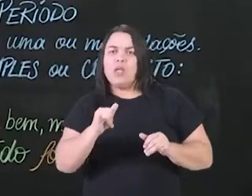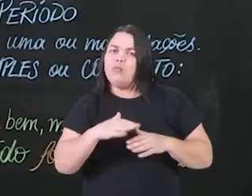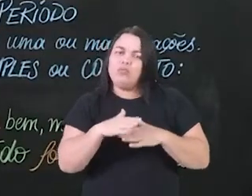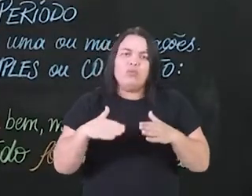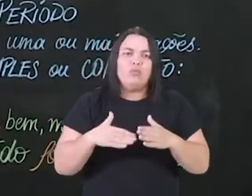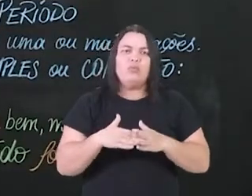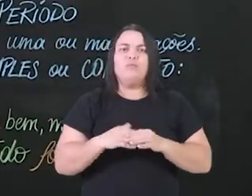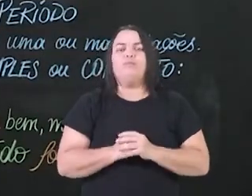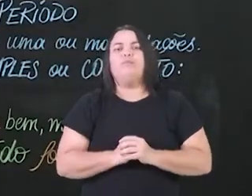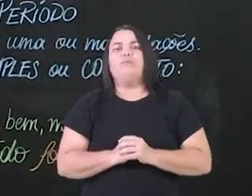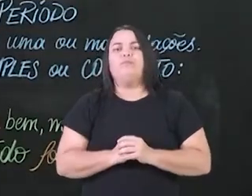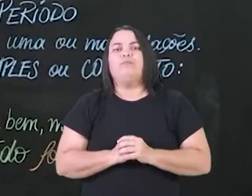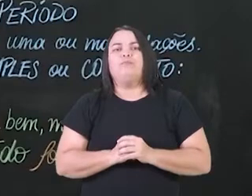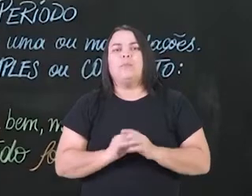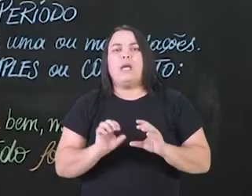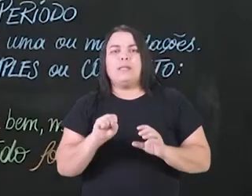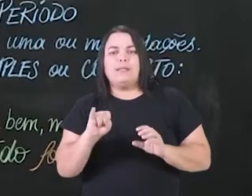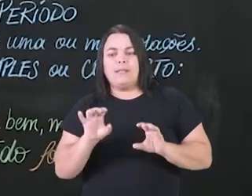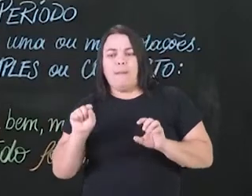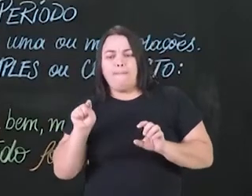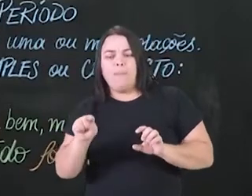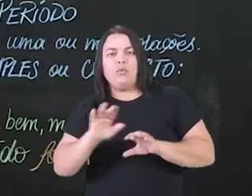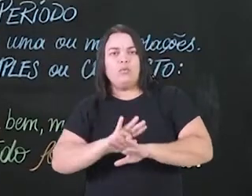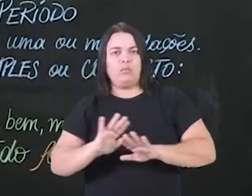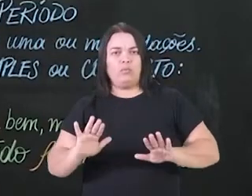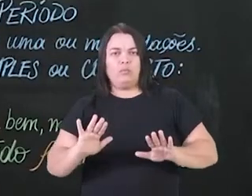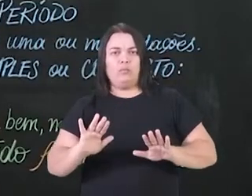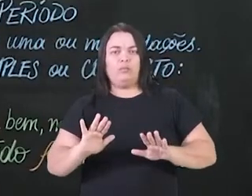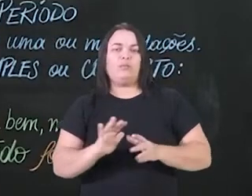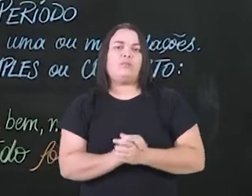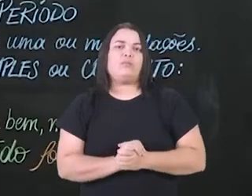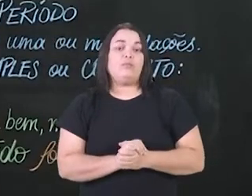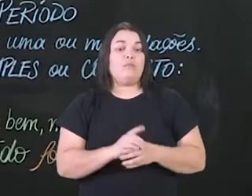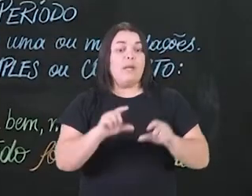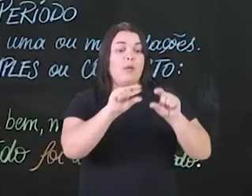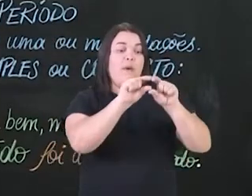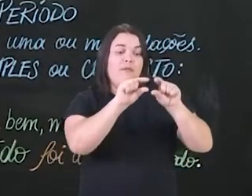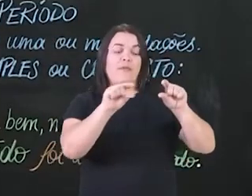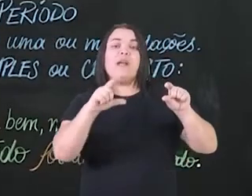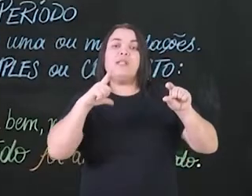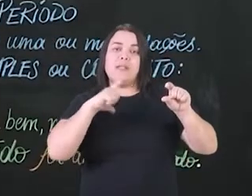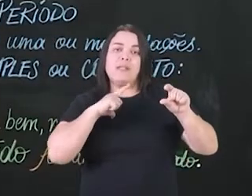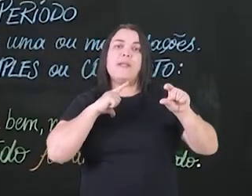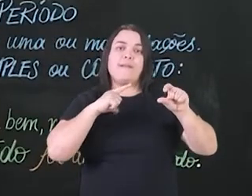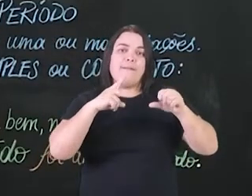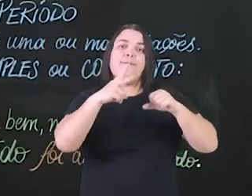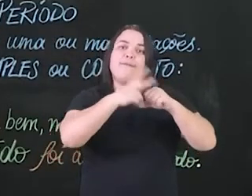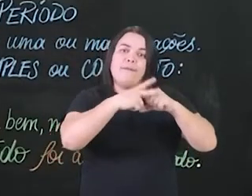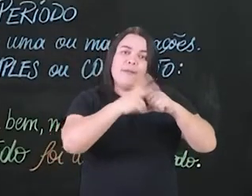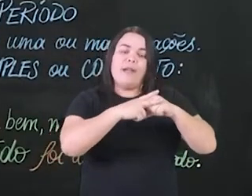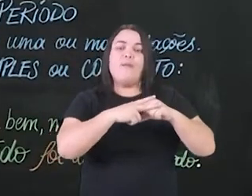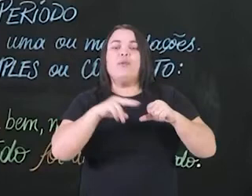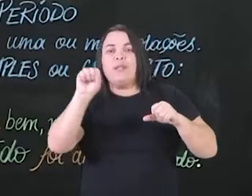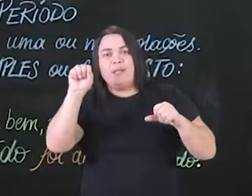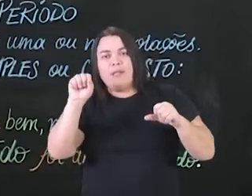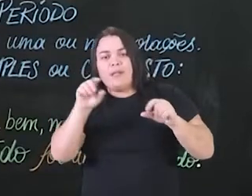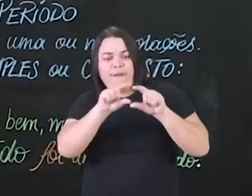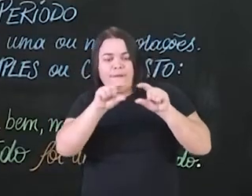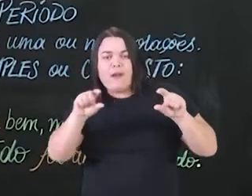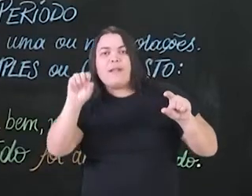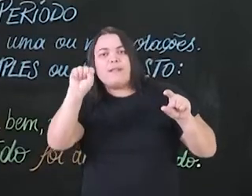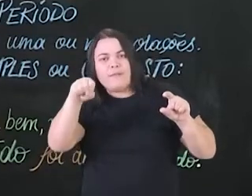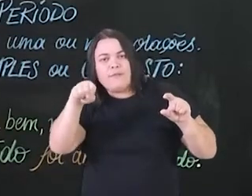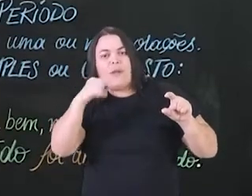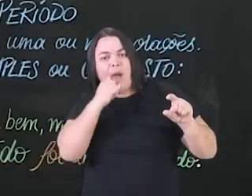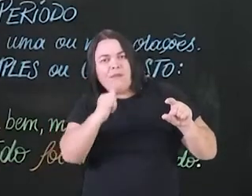caso essa construção terminasse aqui. Nesse caso, eu estou construindo uma frase com verbo, uma frase afirmativa. Hoje é um